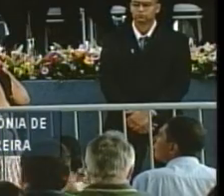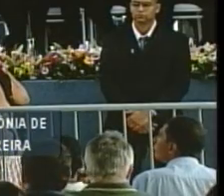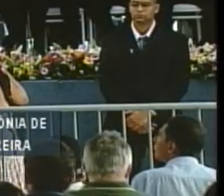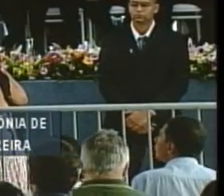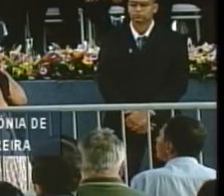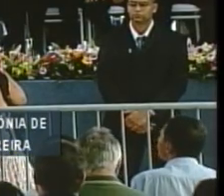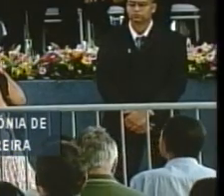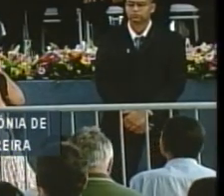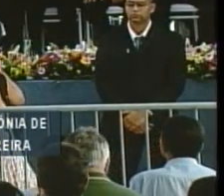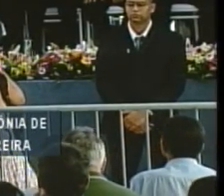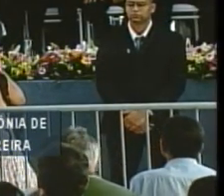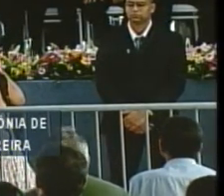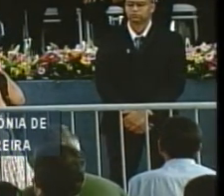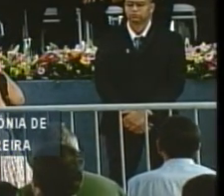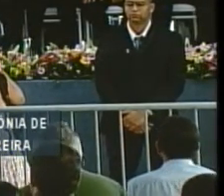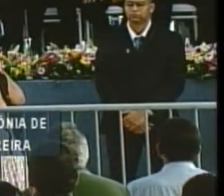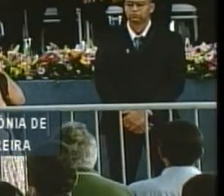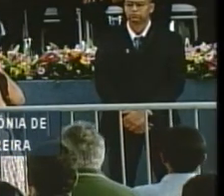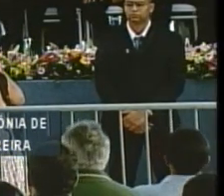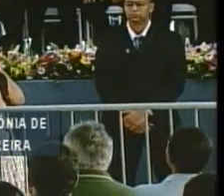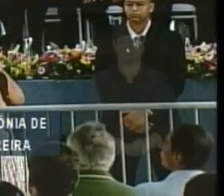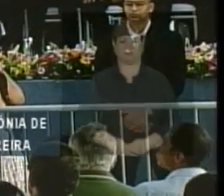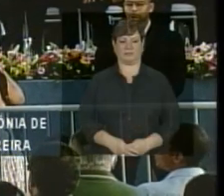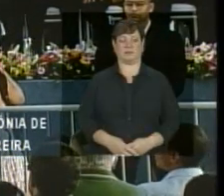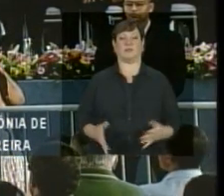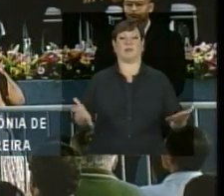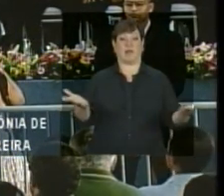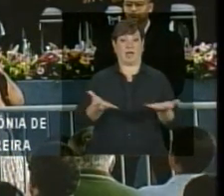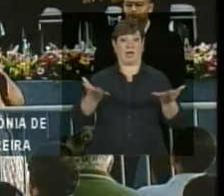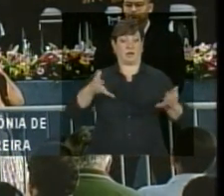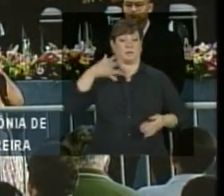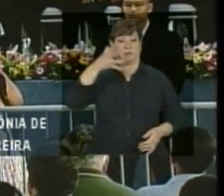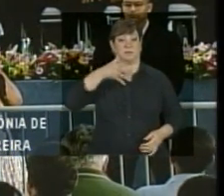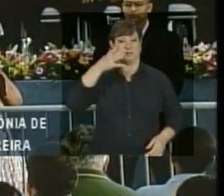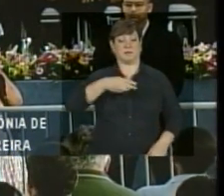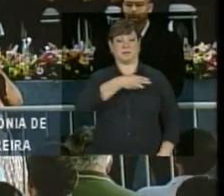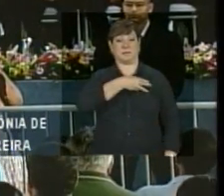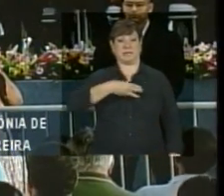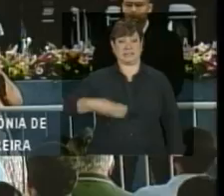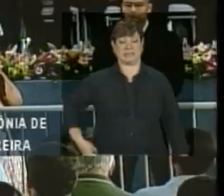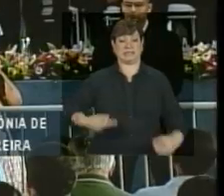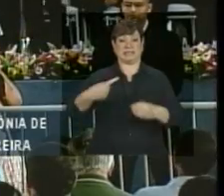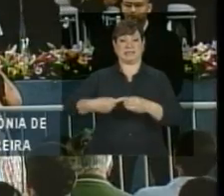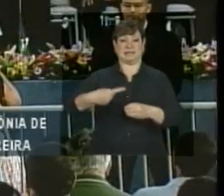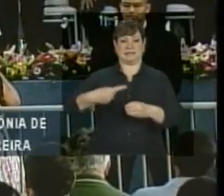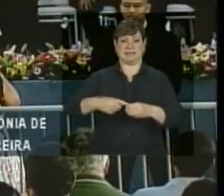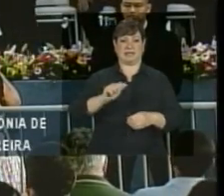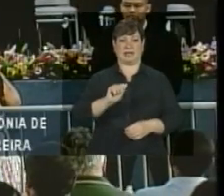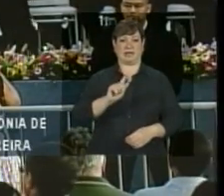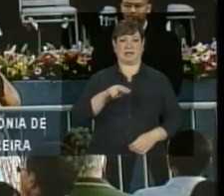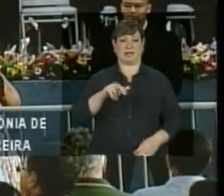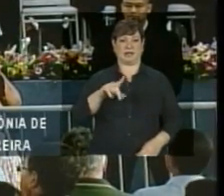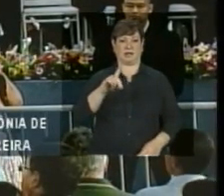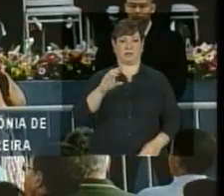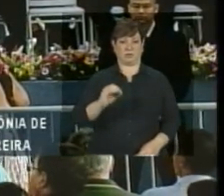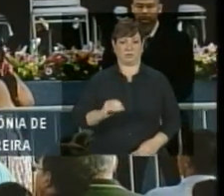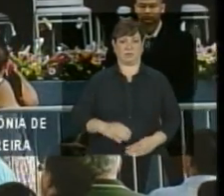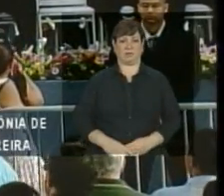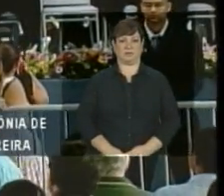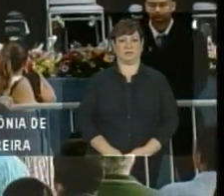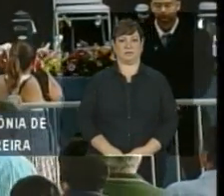Ouviremos agora as palavras do senhor Agnaldo Ribeiro, ministro de Estado das Cidades.